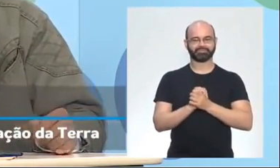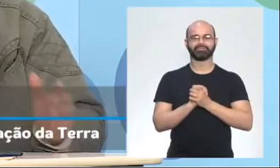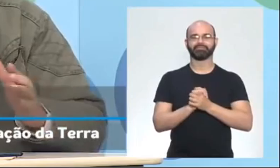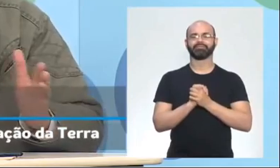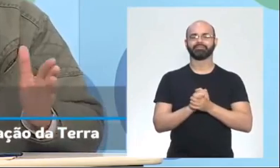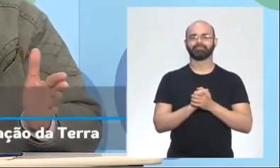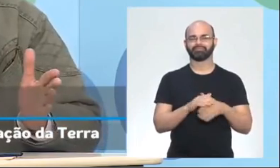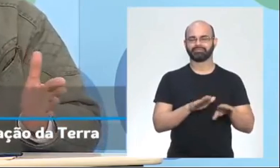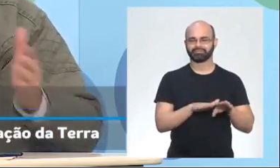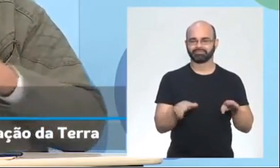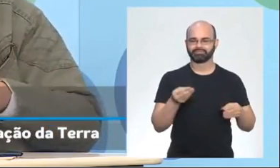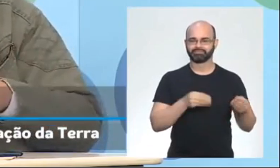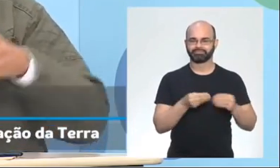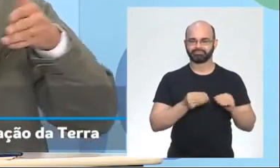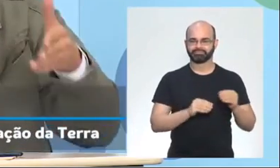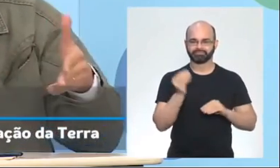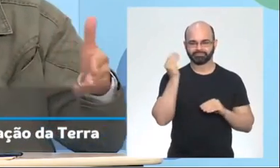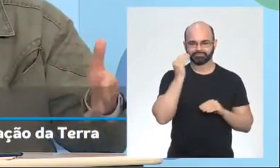mesmo essa relação de